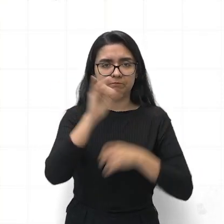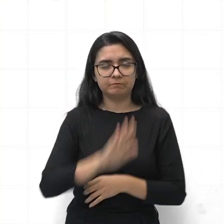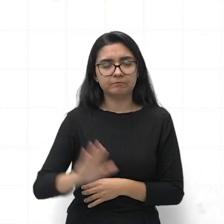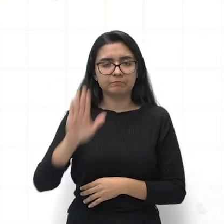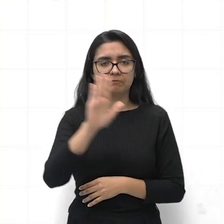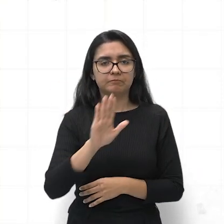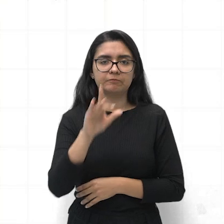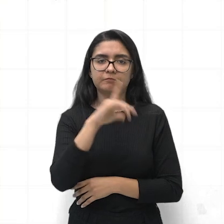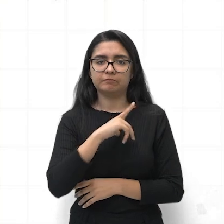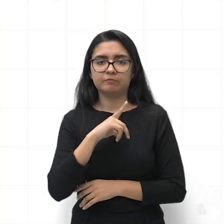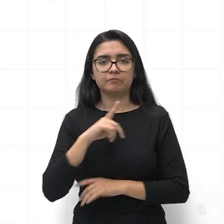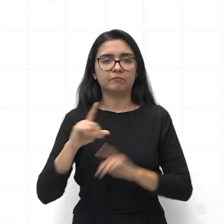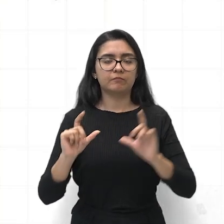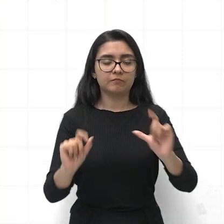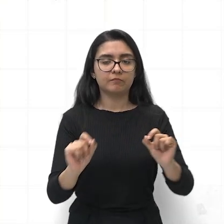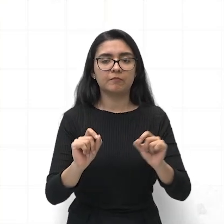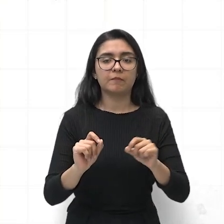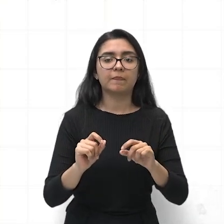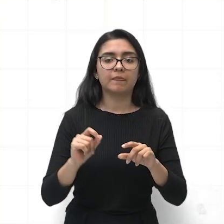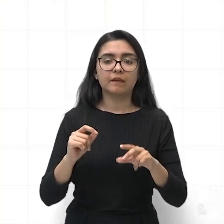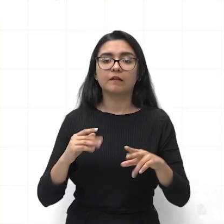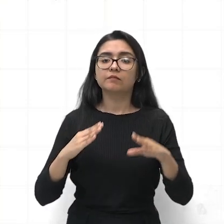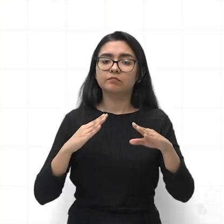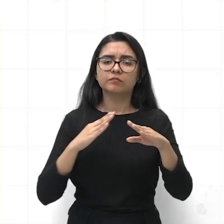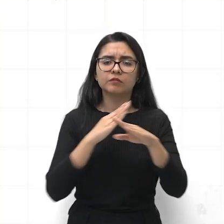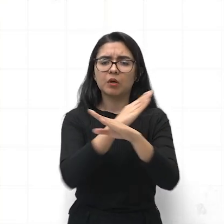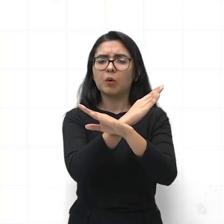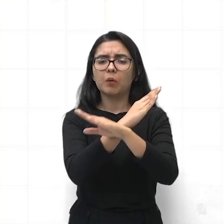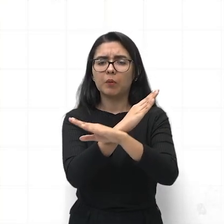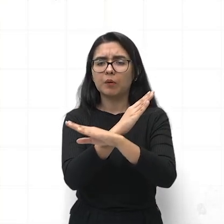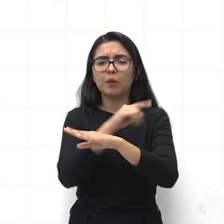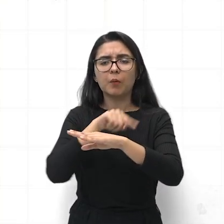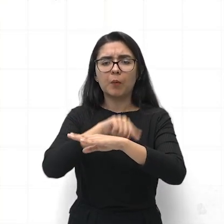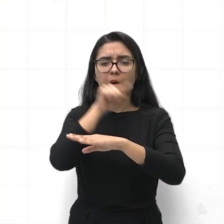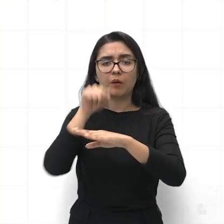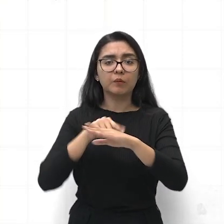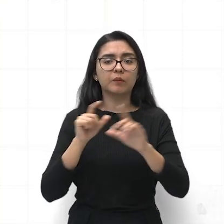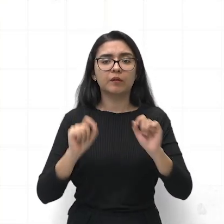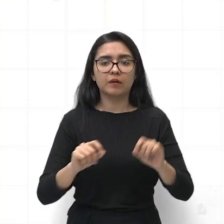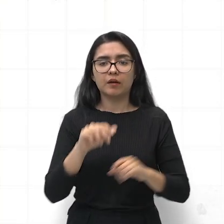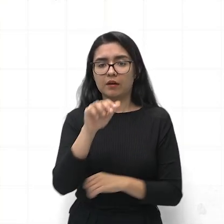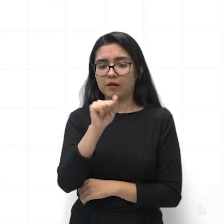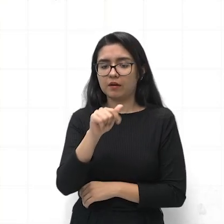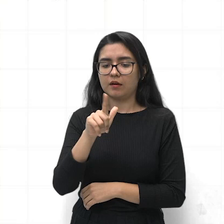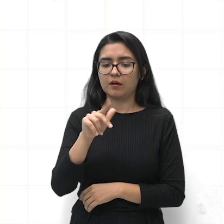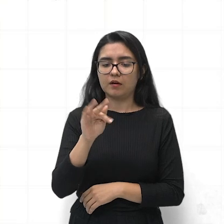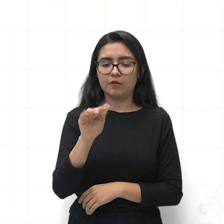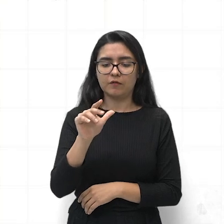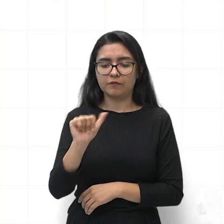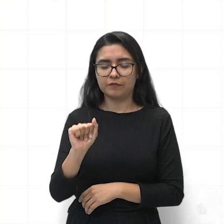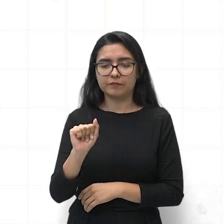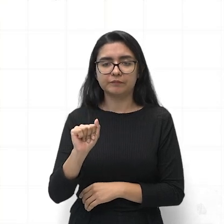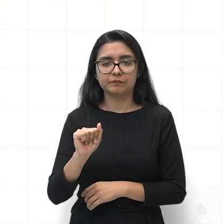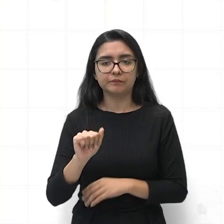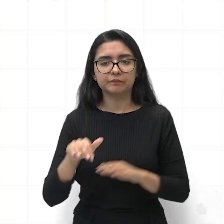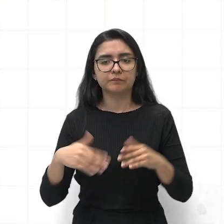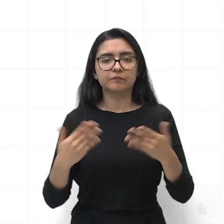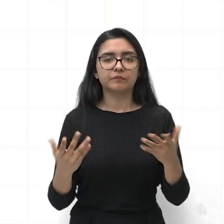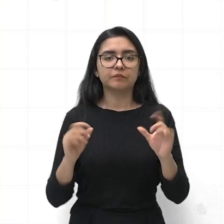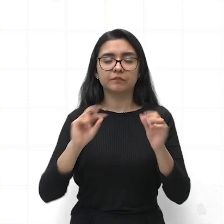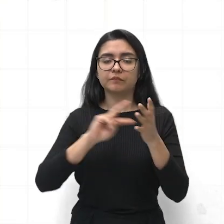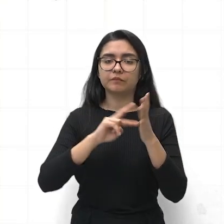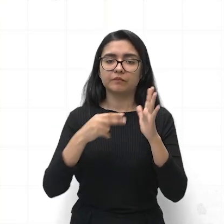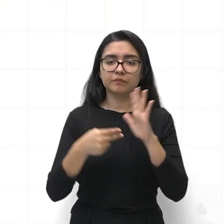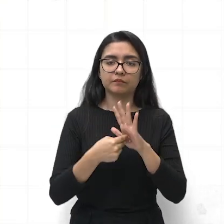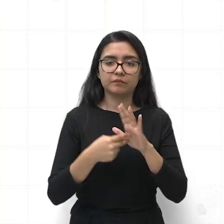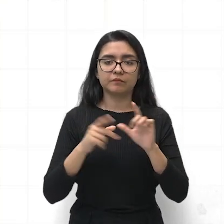nós vamos ter aqui esse ângulo formado aqui que eu chamei de ângulo alfa. Esse ângulo aqui, necessariamente, para